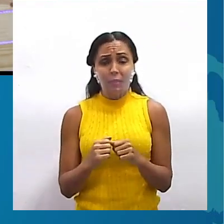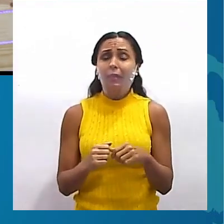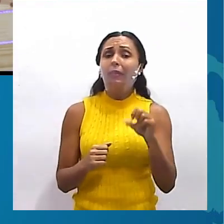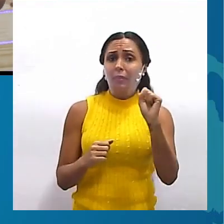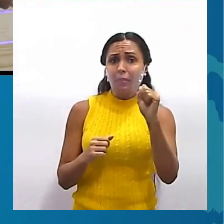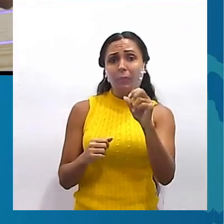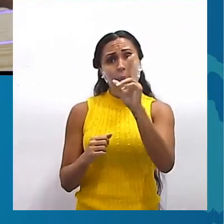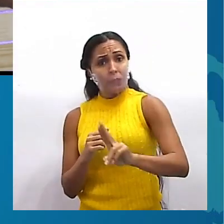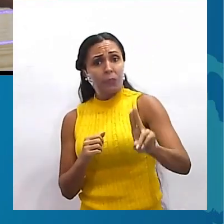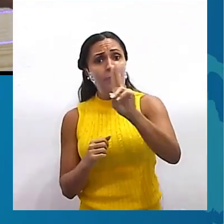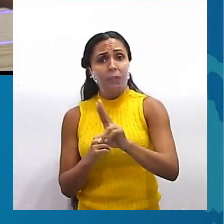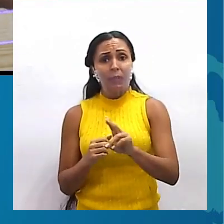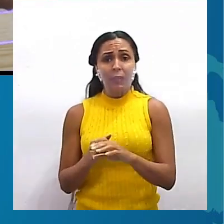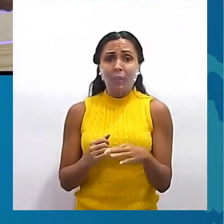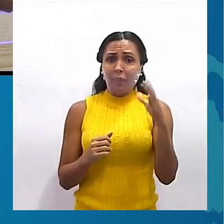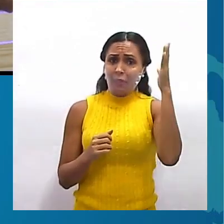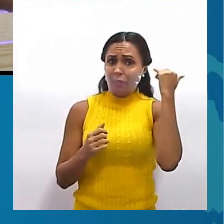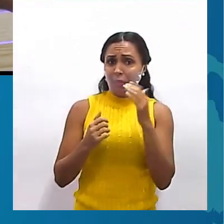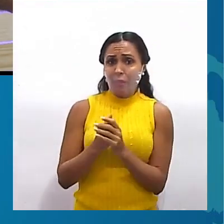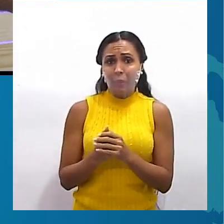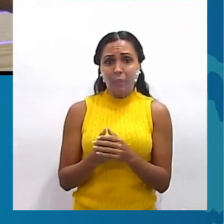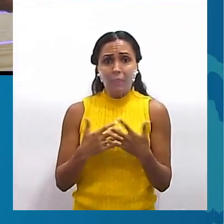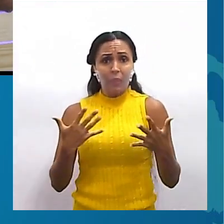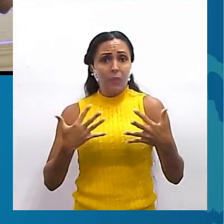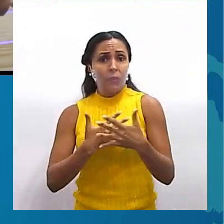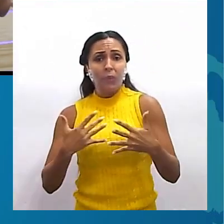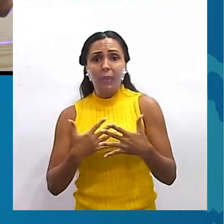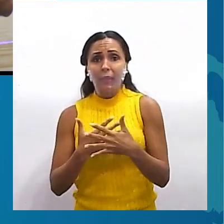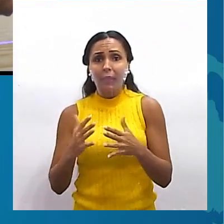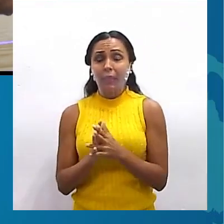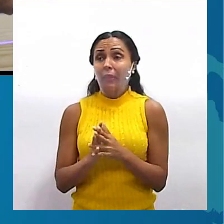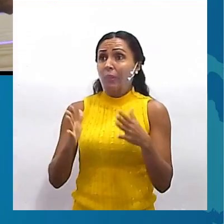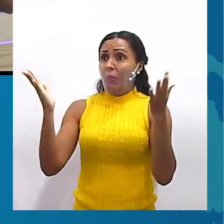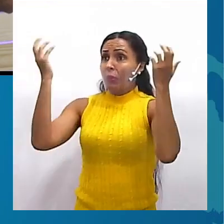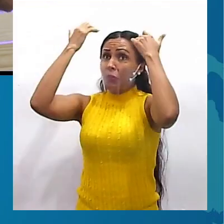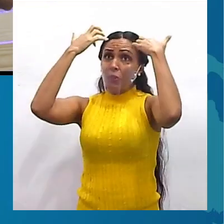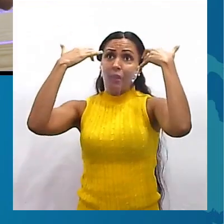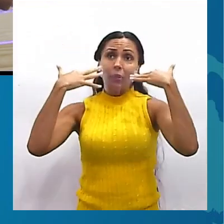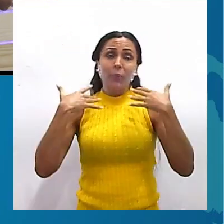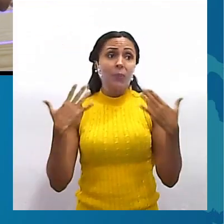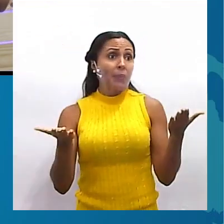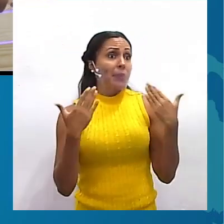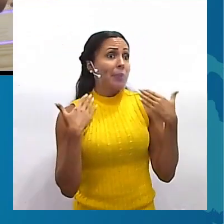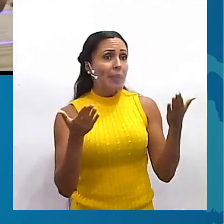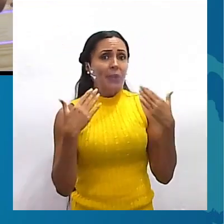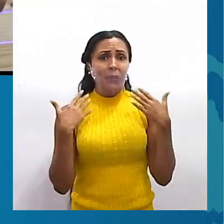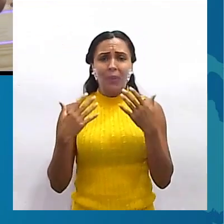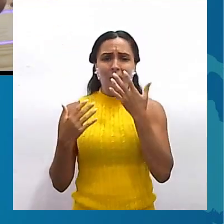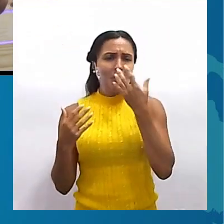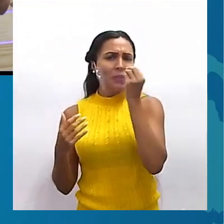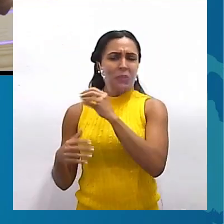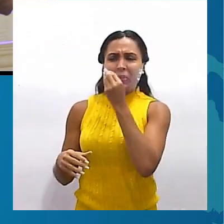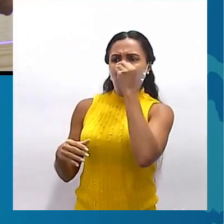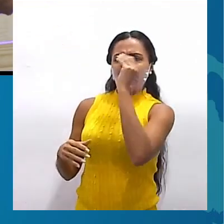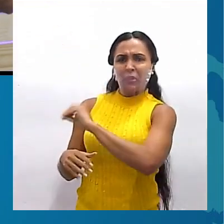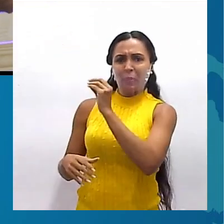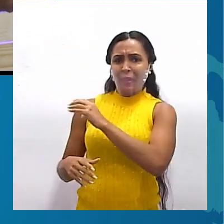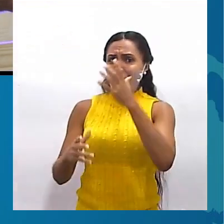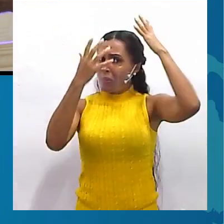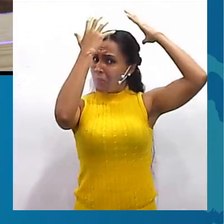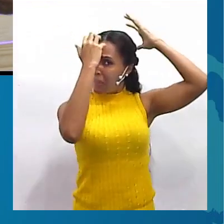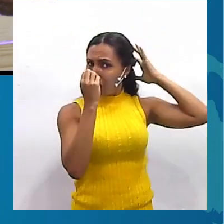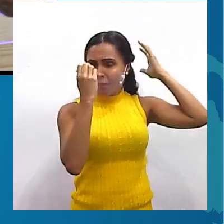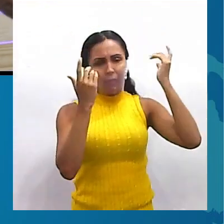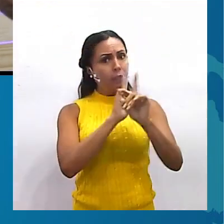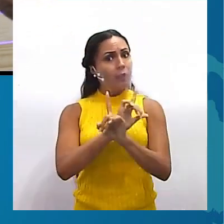a gente sabe que na correria, no calor da operação, a gente acaba não querendo usar um capacete porque faz